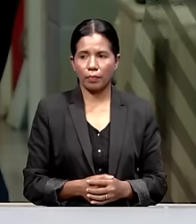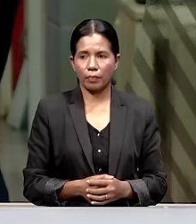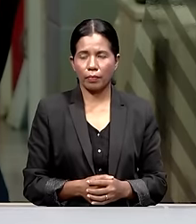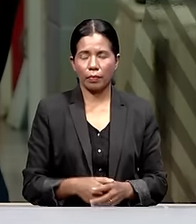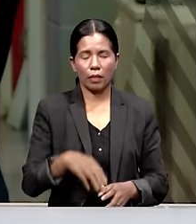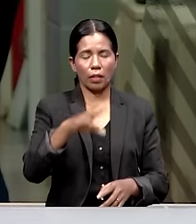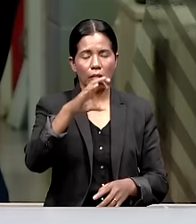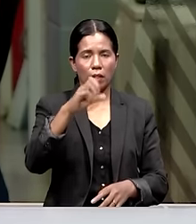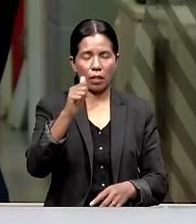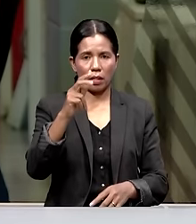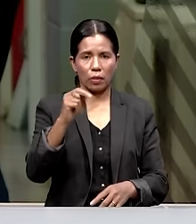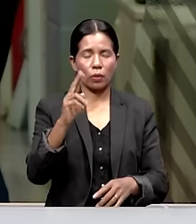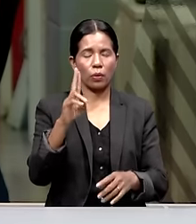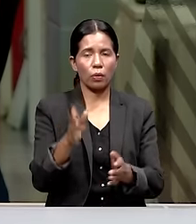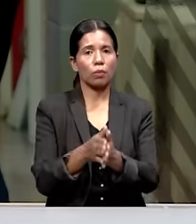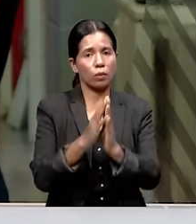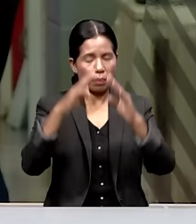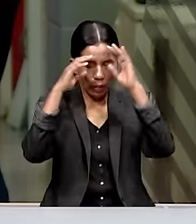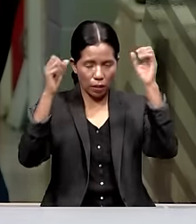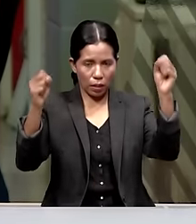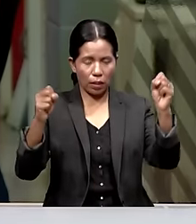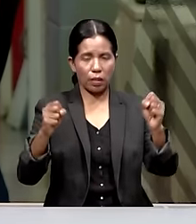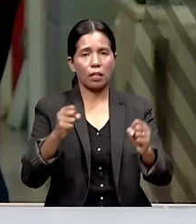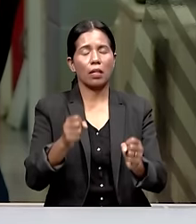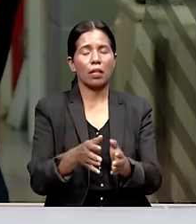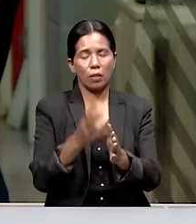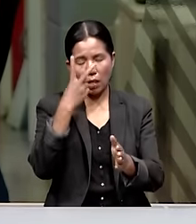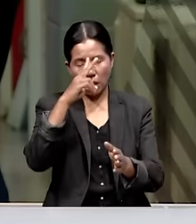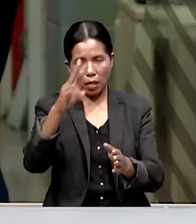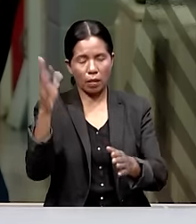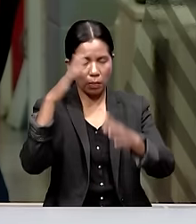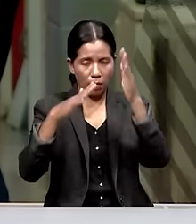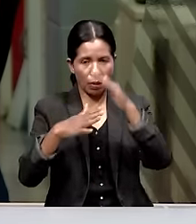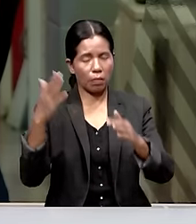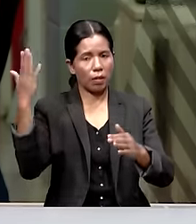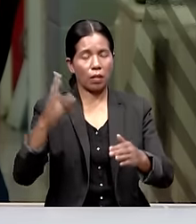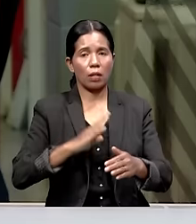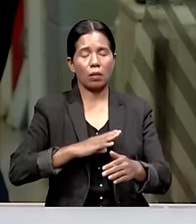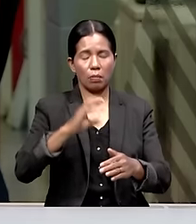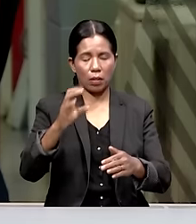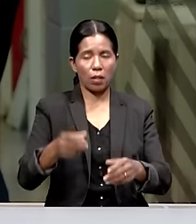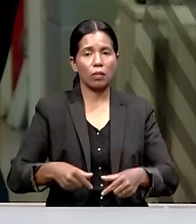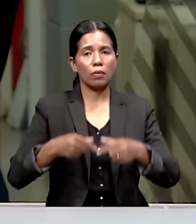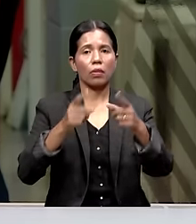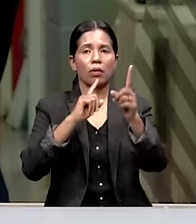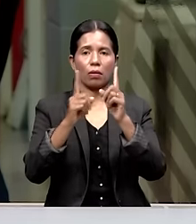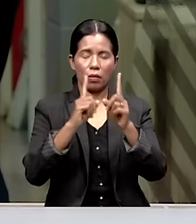Se a Torres, o presidente da República, acompanha a informação que lê Ancona para esse entendimento e Campumbaro, antes for comentário.